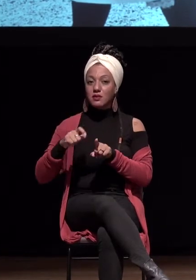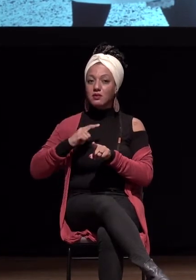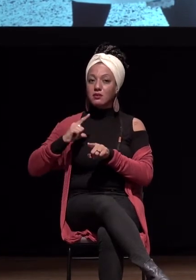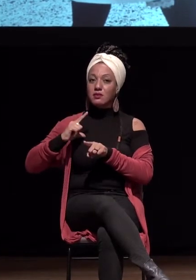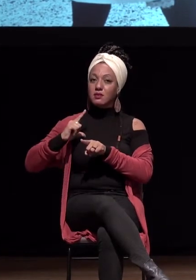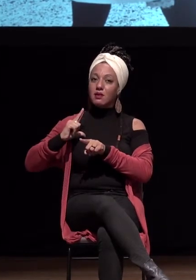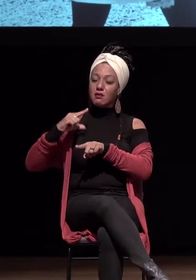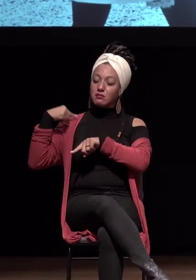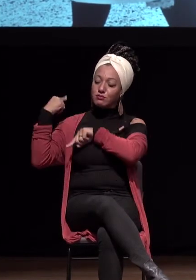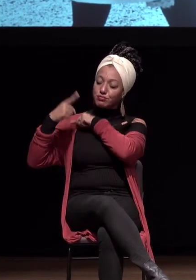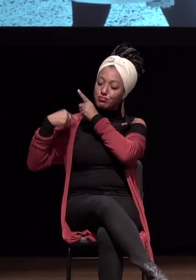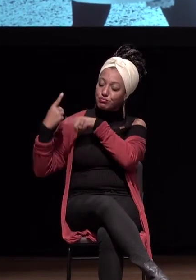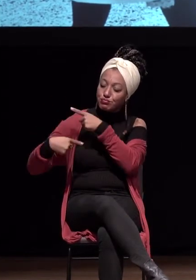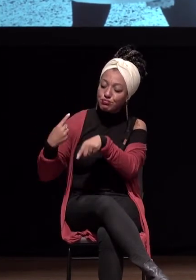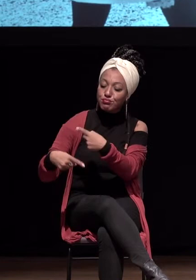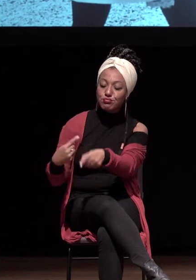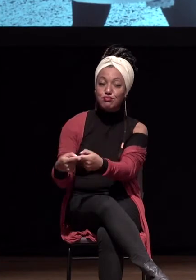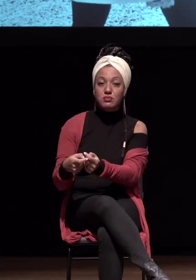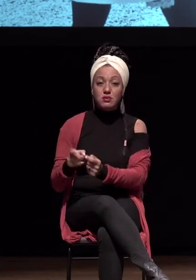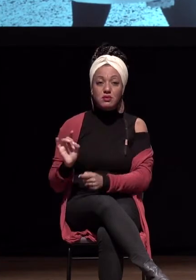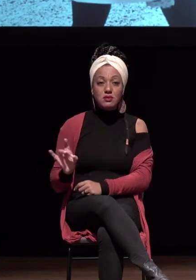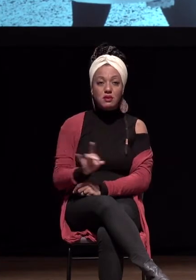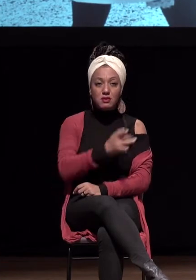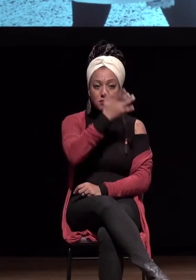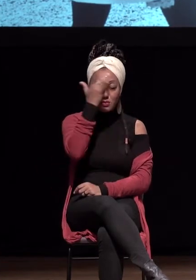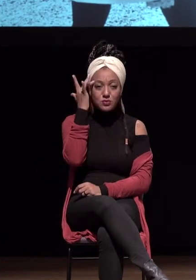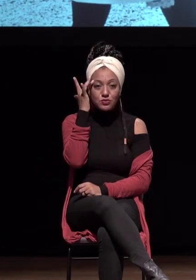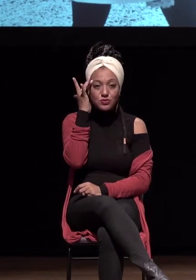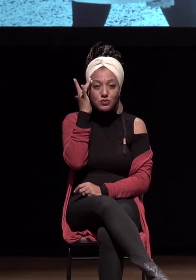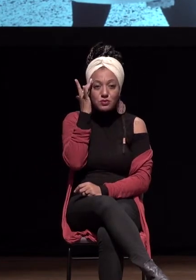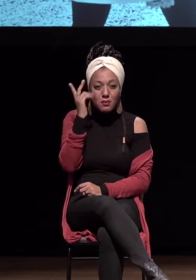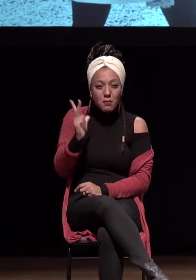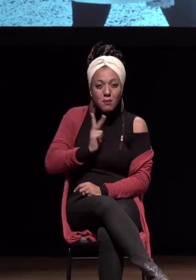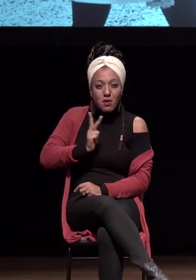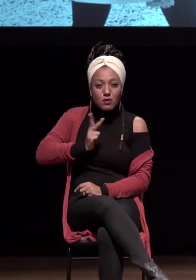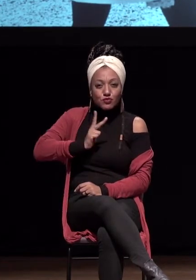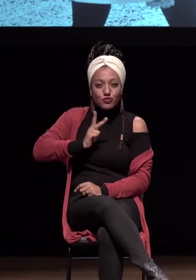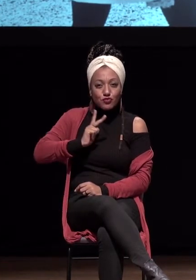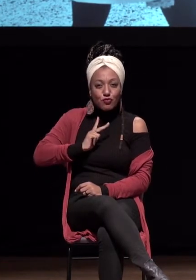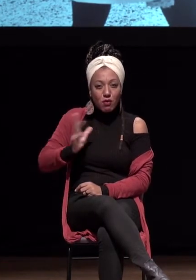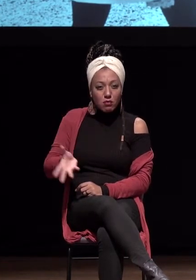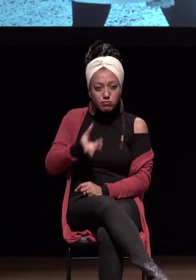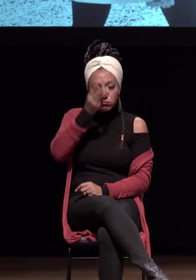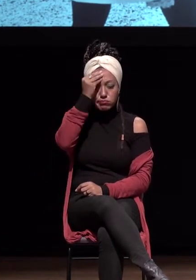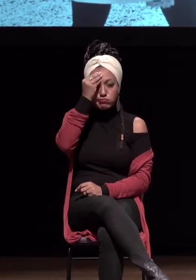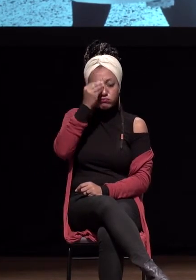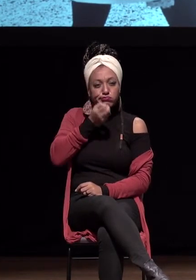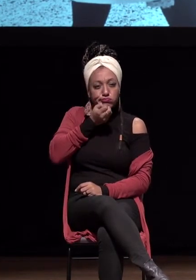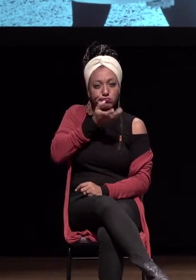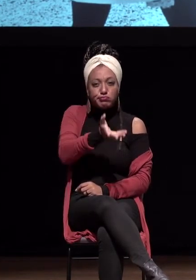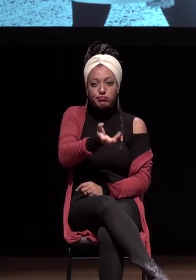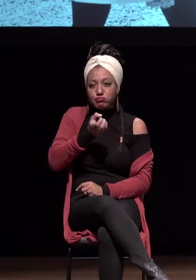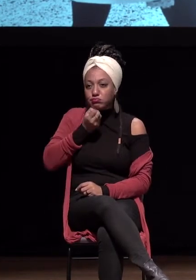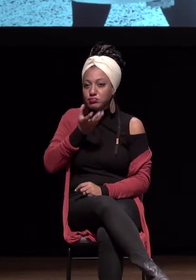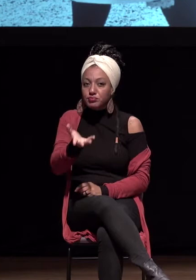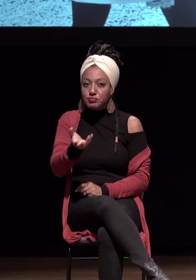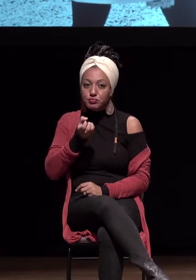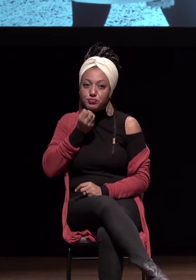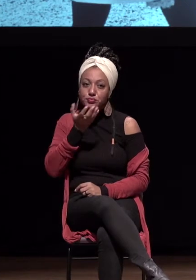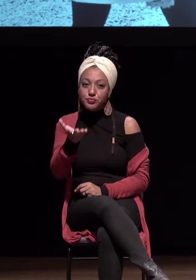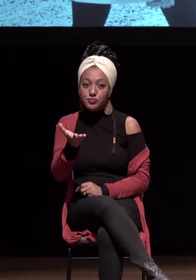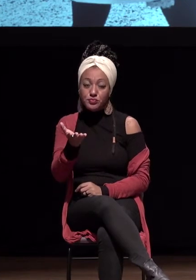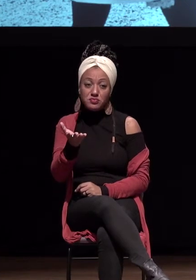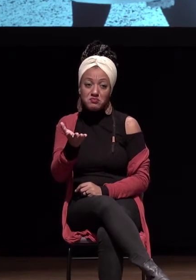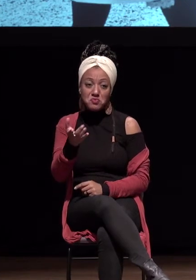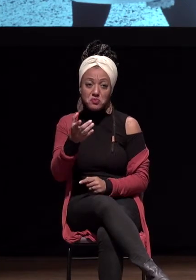sua memória, que não necessariamente está edificada com um vão ou com uma coleção